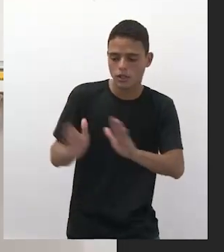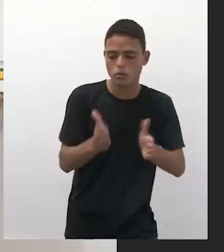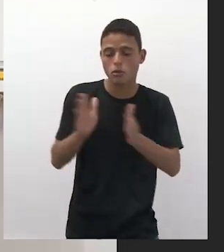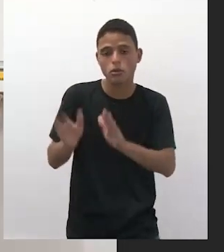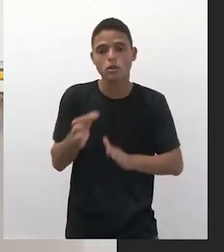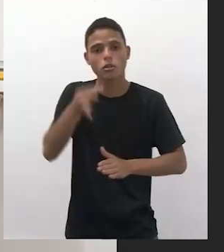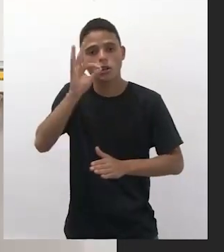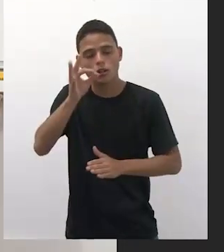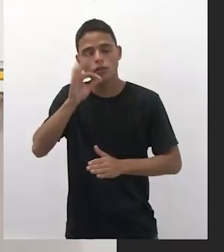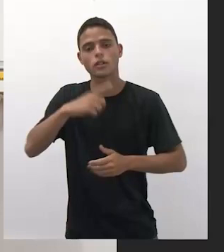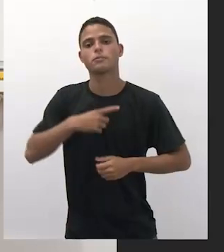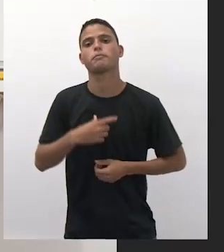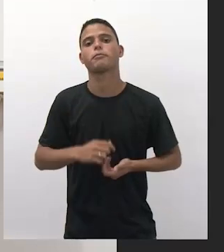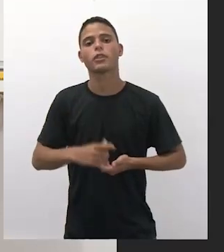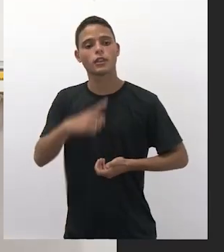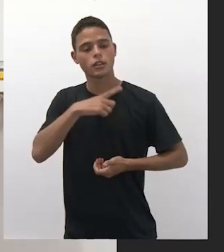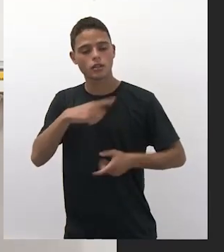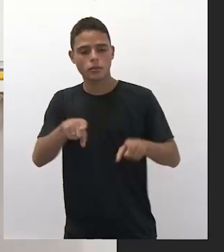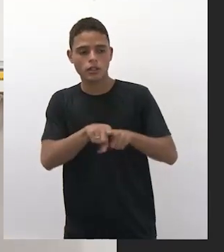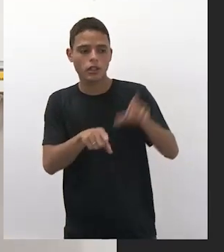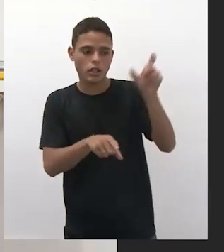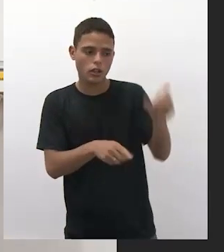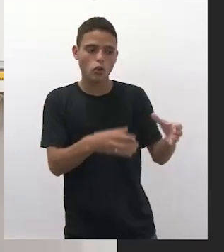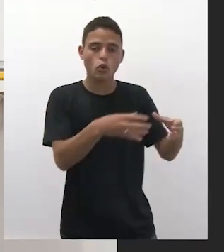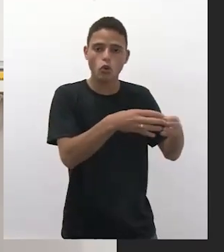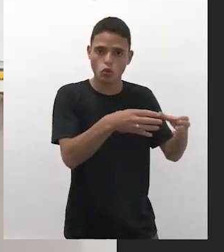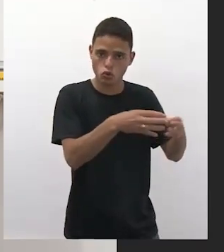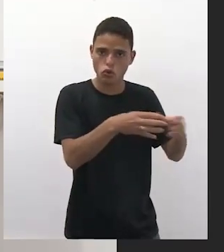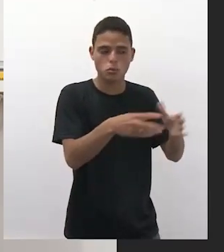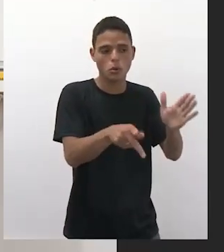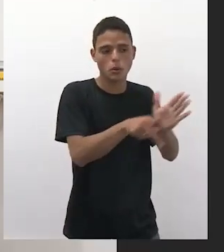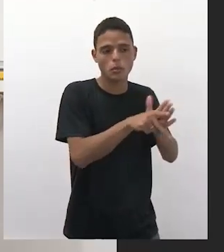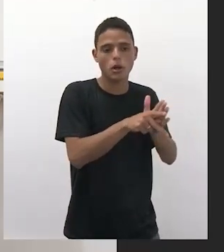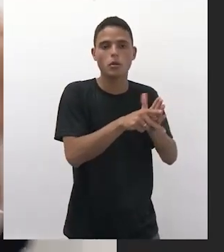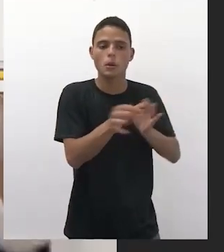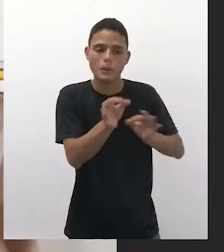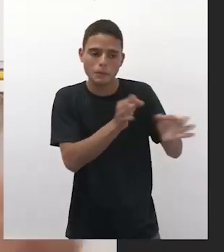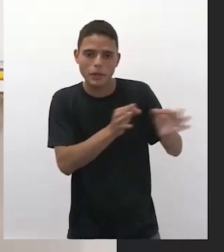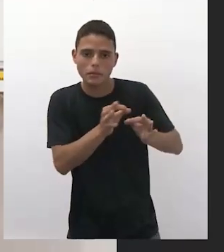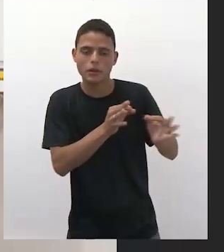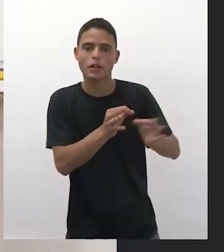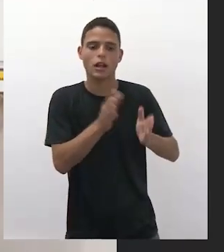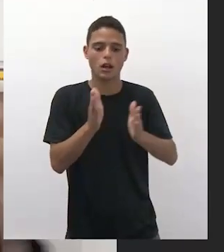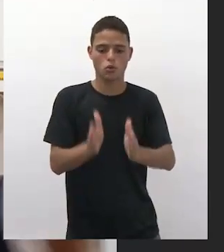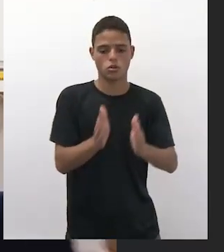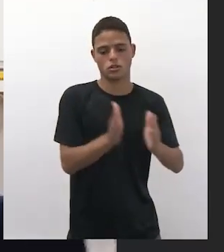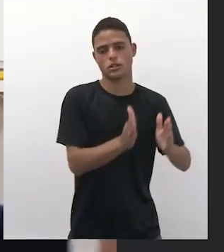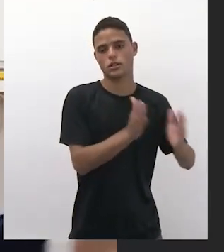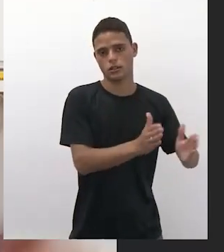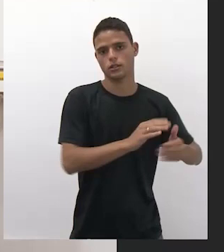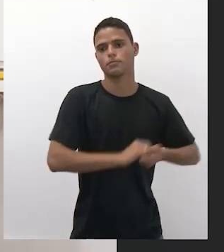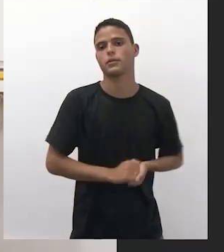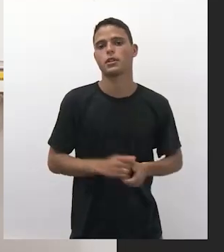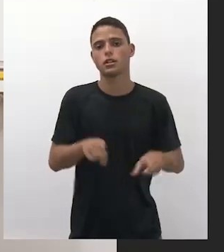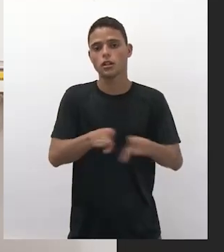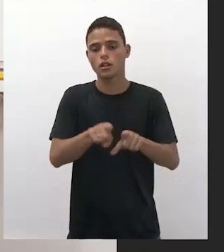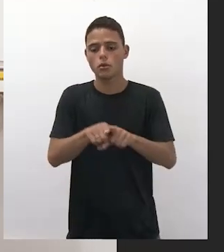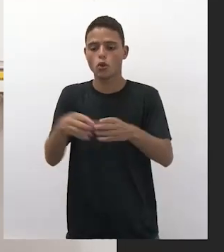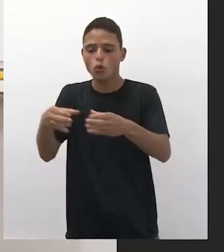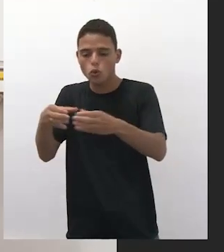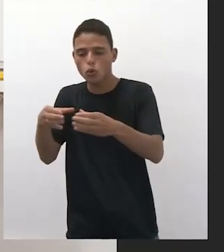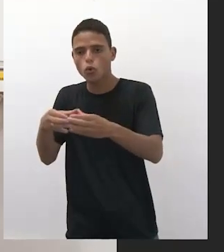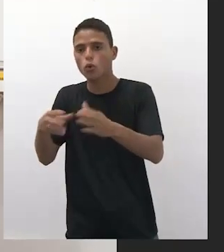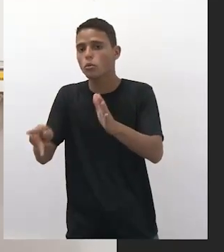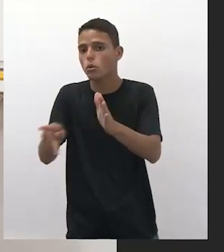pessoal da organização, o pessoal da recepção, o pessoal que ia explicar o processo do café